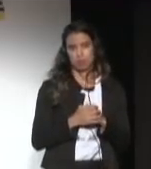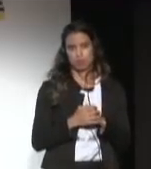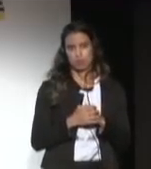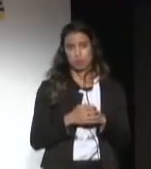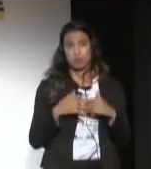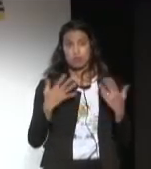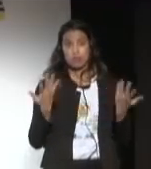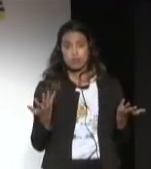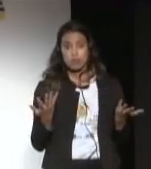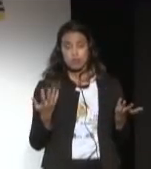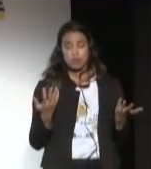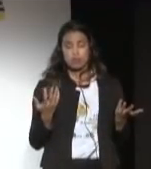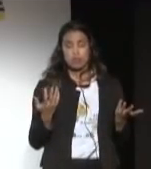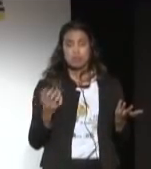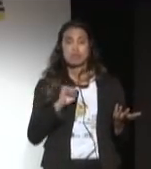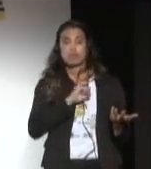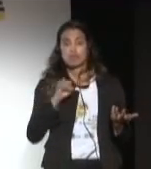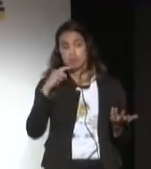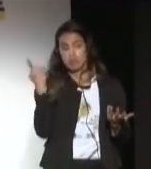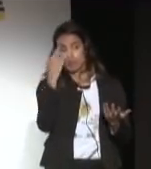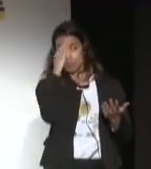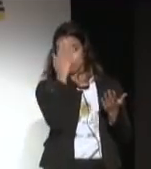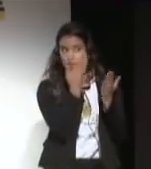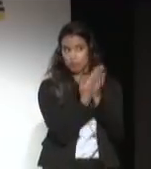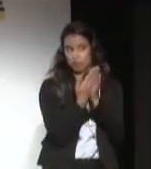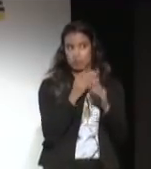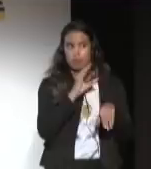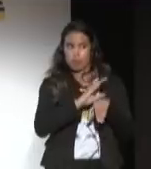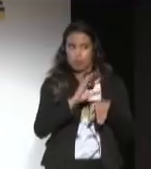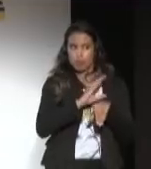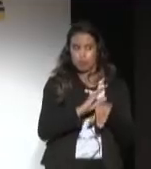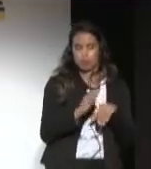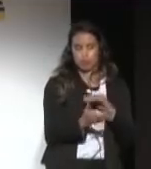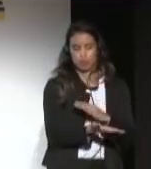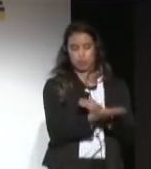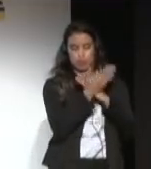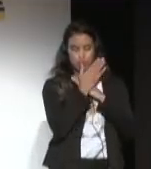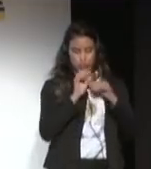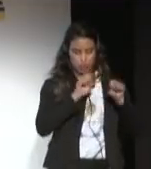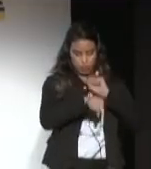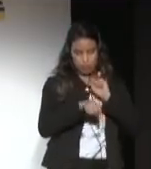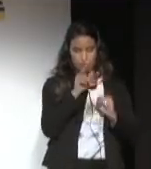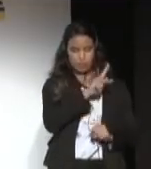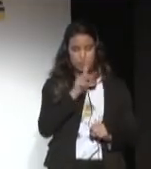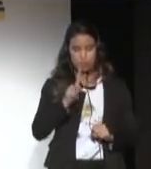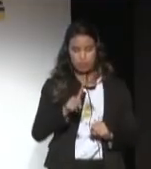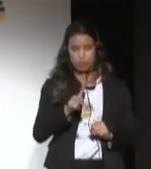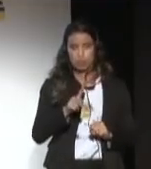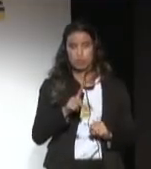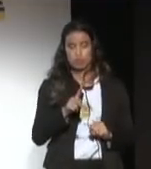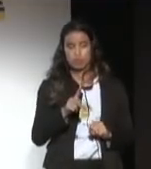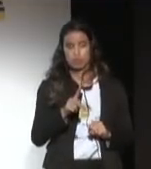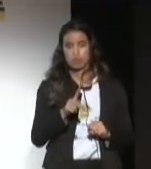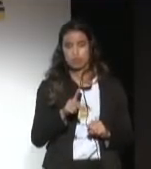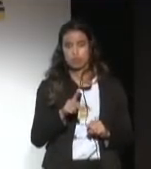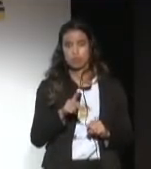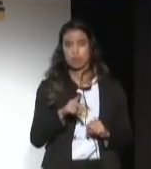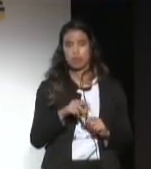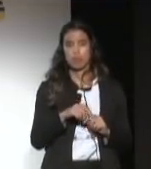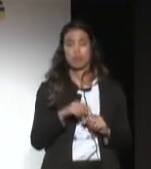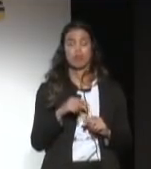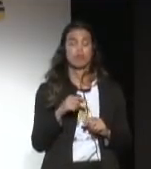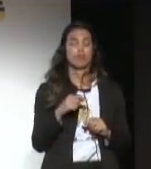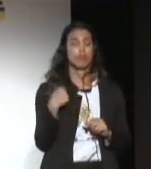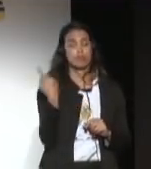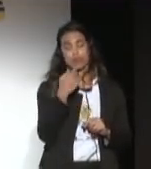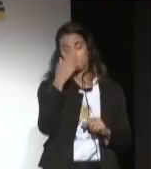se nós realmente acreditamos nessa abordagem como uma abordagem útil para a formação de professores? É muito importante